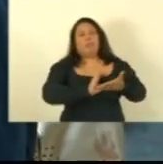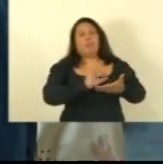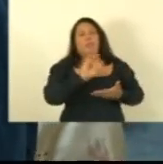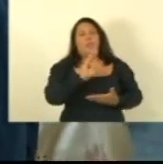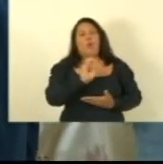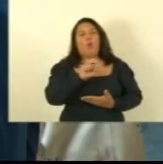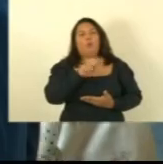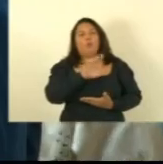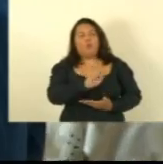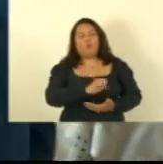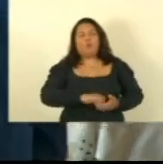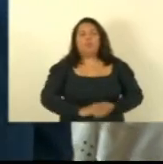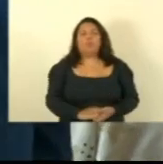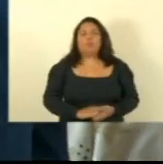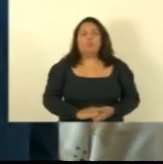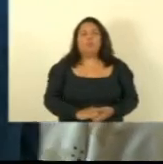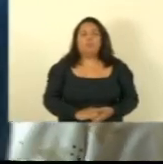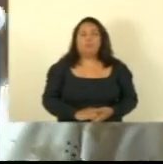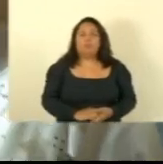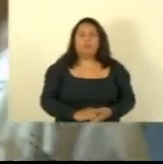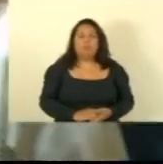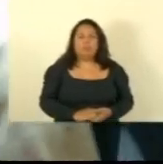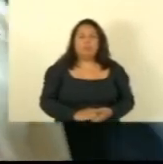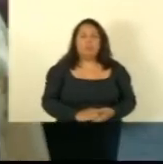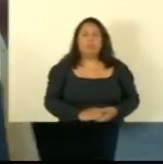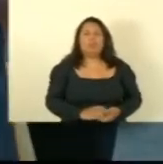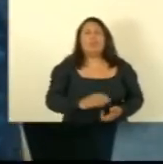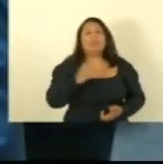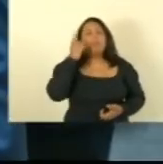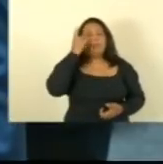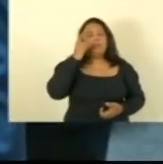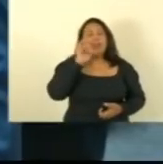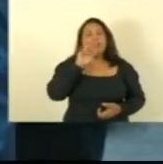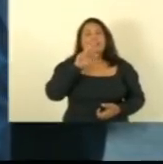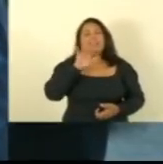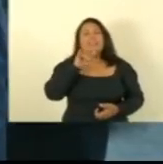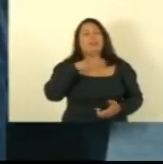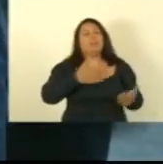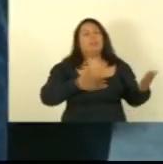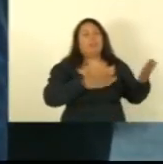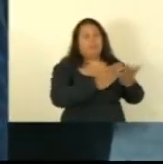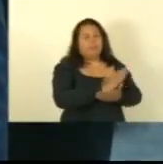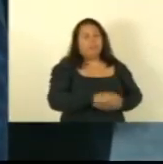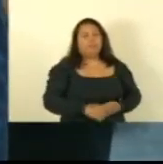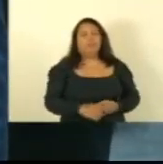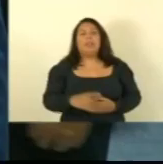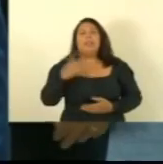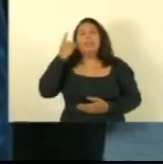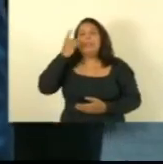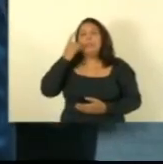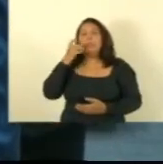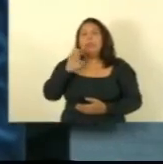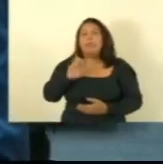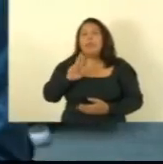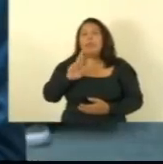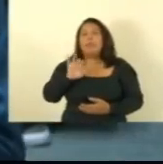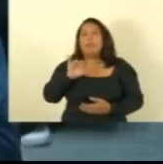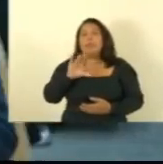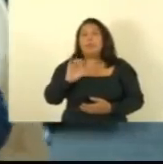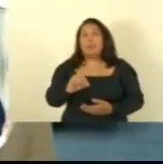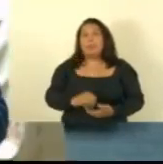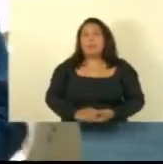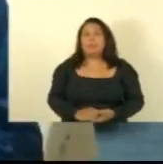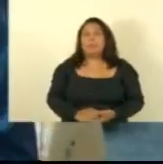Isso. Ok? Deputada Irine também com o relator. Deputado Teodorico Ferraço, se